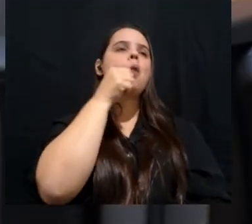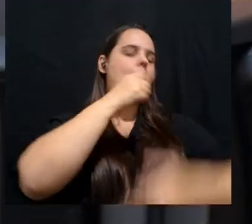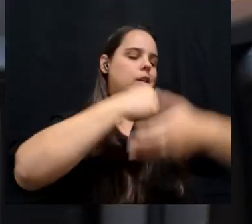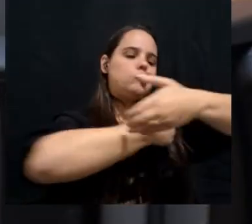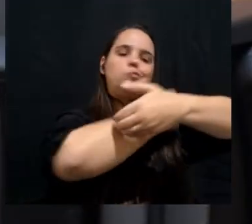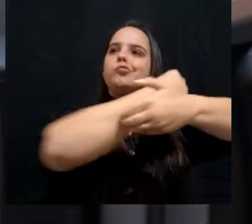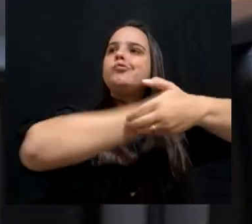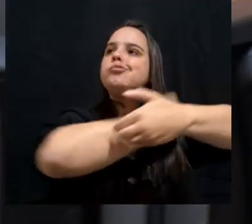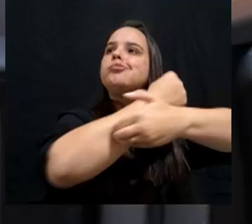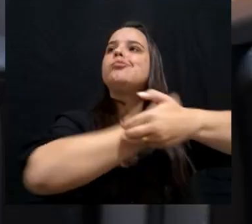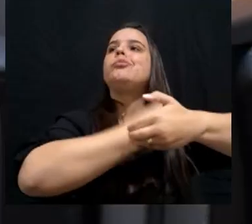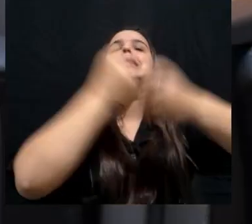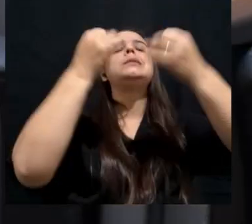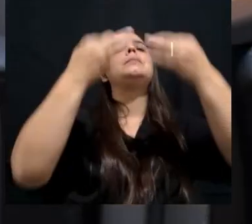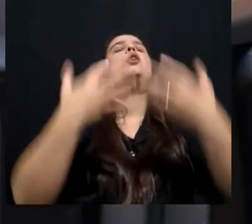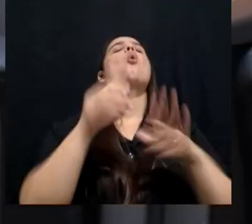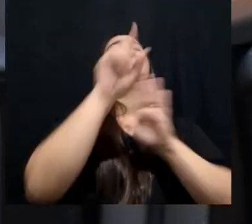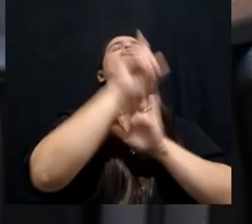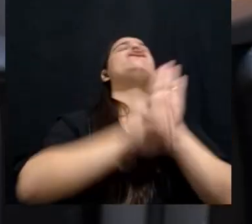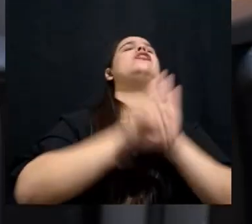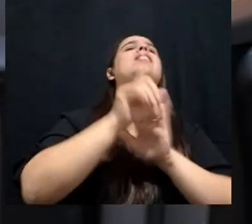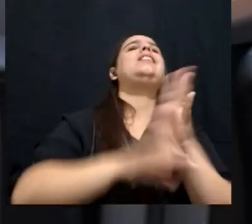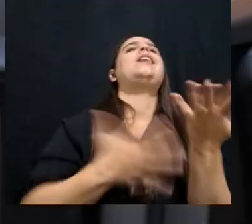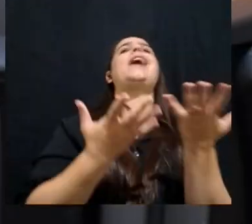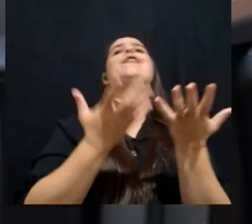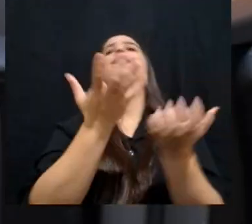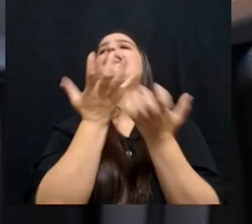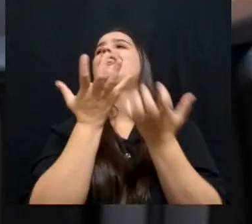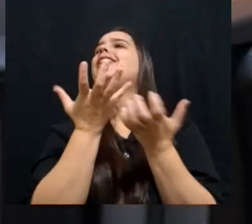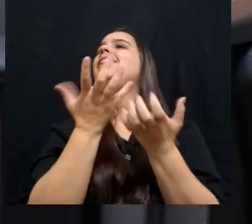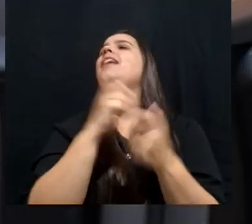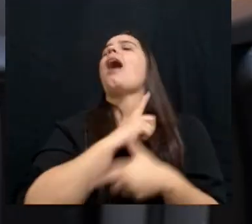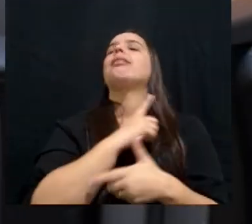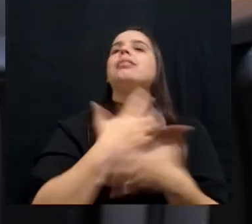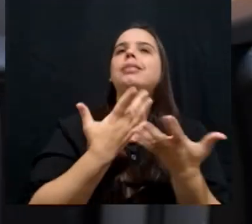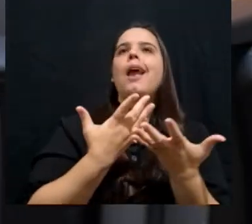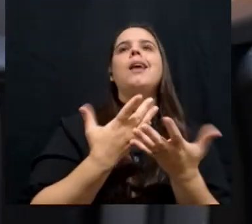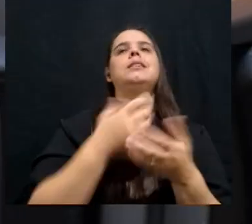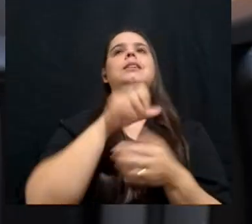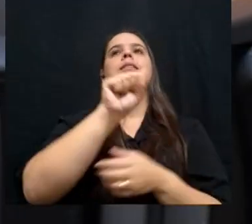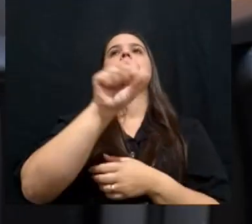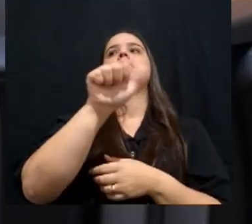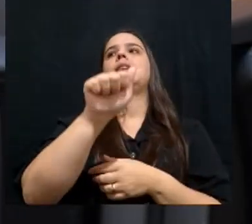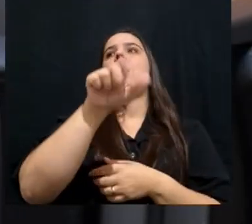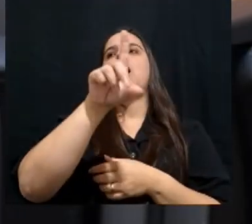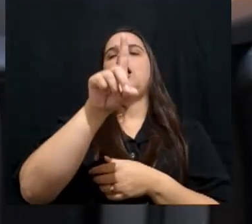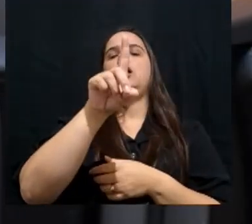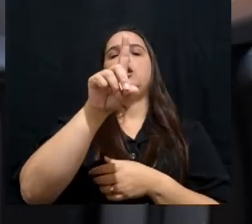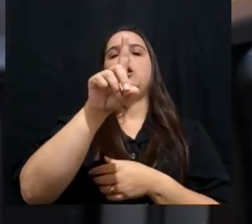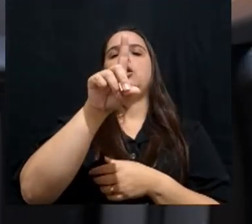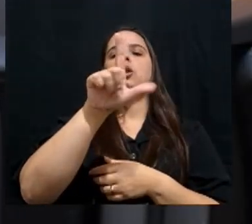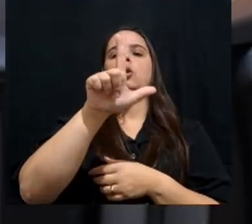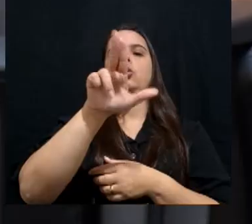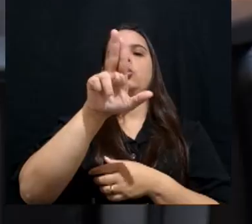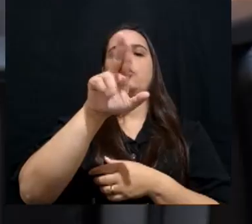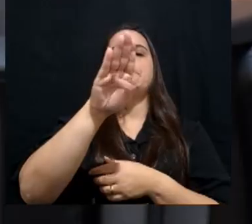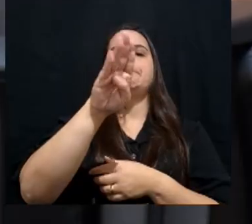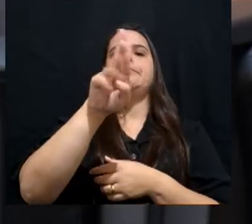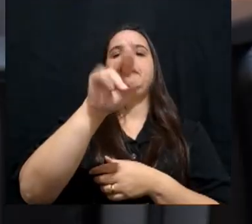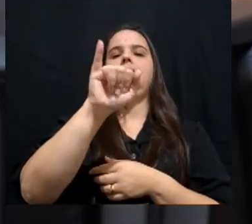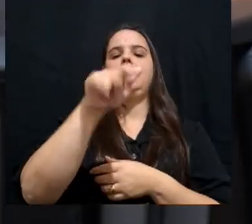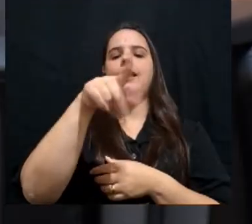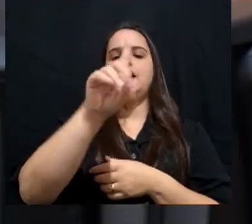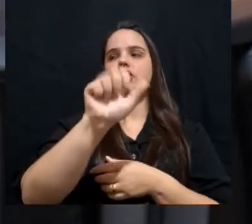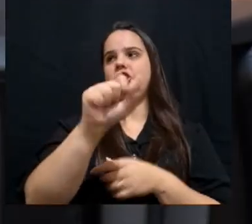alguns direitos que elas gostariam de estar recebendo, como salubridade, por exemplo, entre outros. E eu fui atrás para